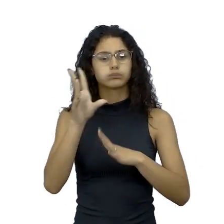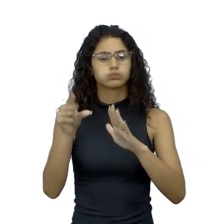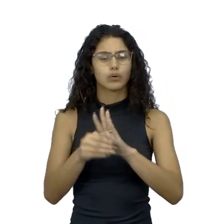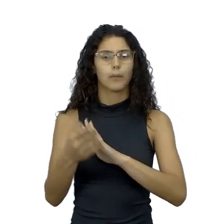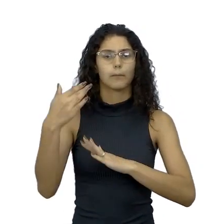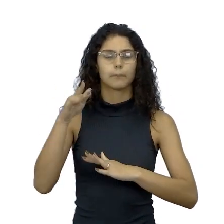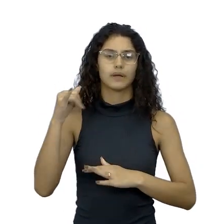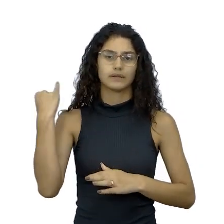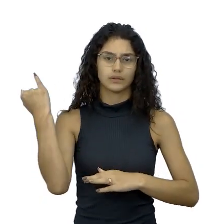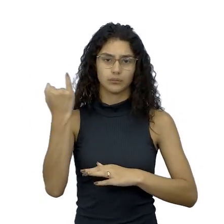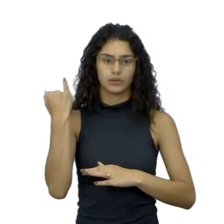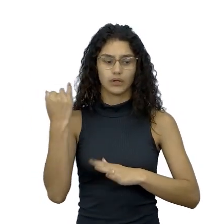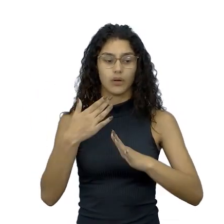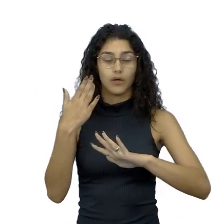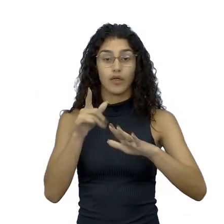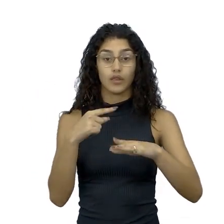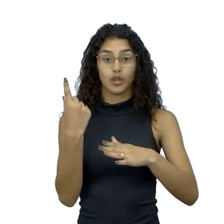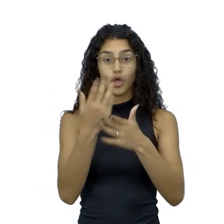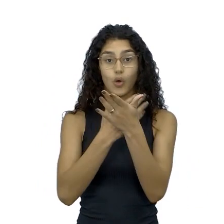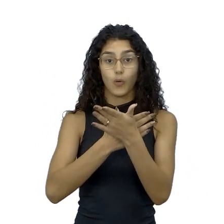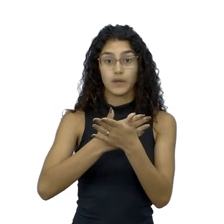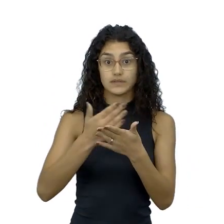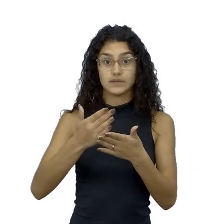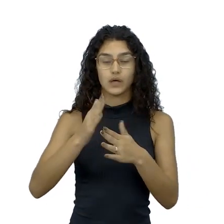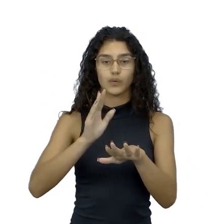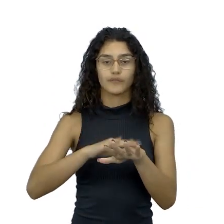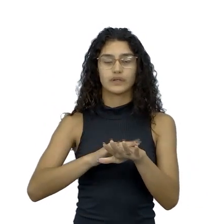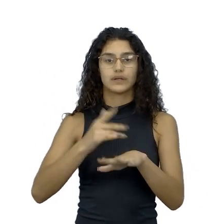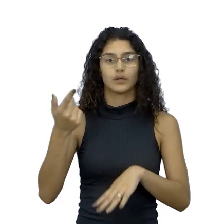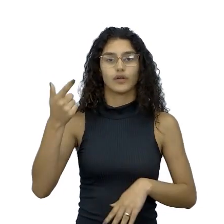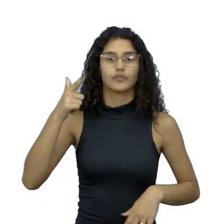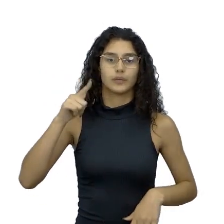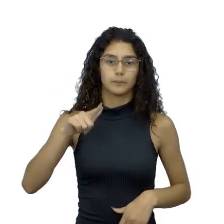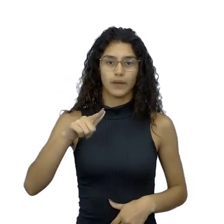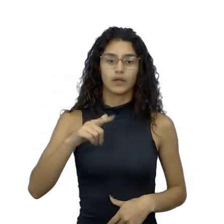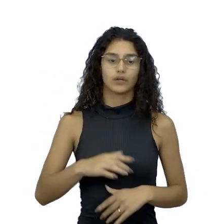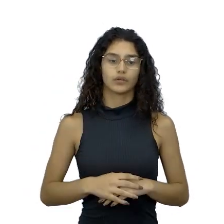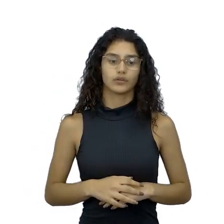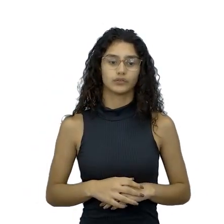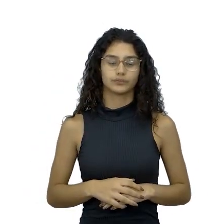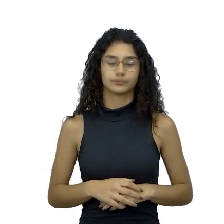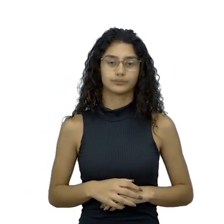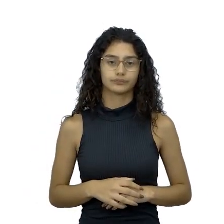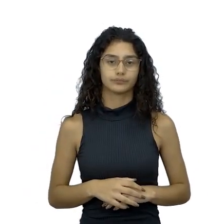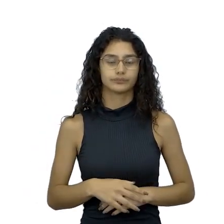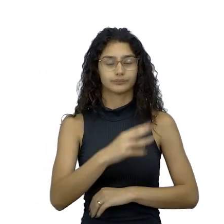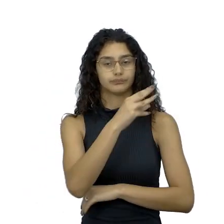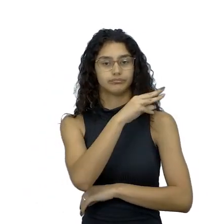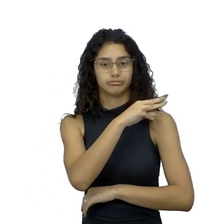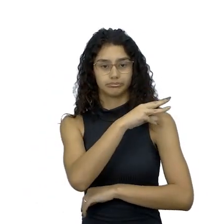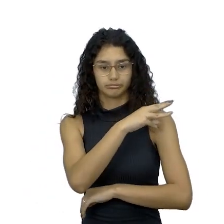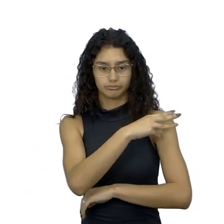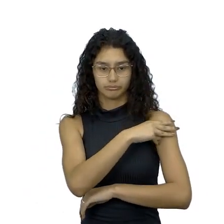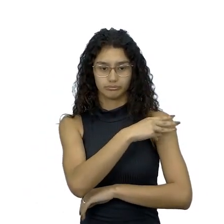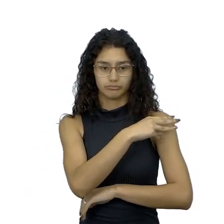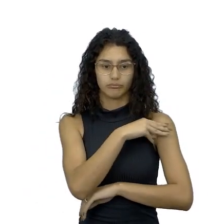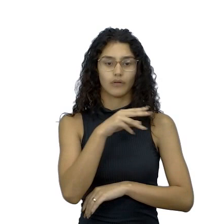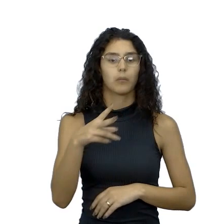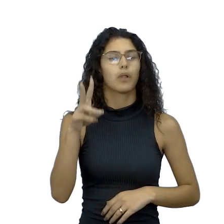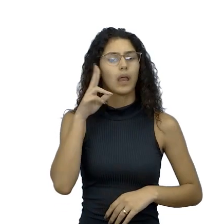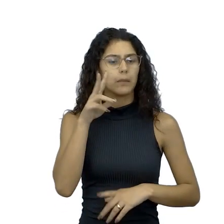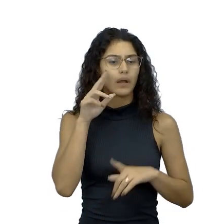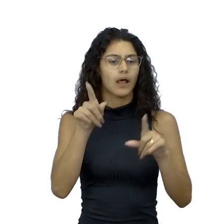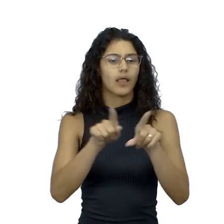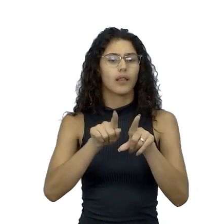do que importante, né? Uma vez que a gente está começando a falar novamente aí de classificação dos seres vivos na terceira série, vamos relembrar um